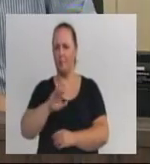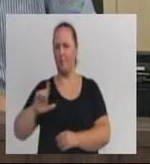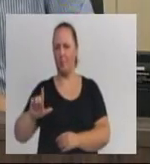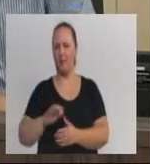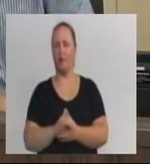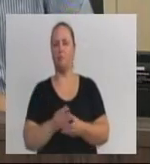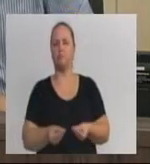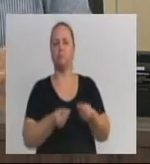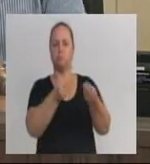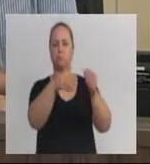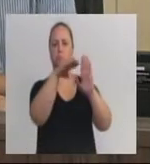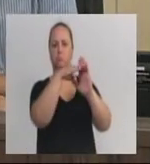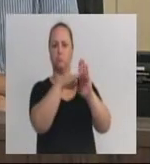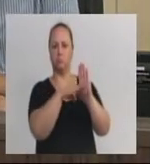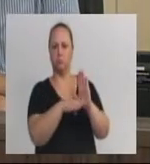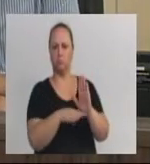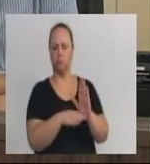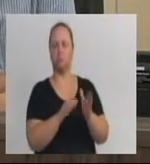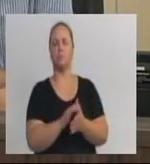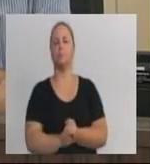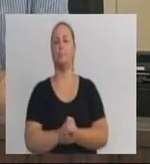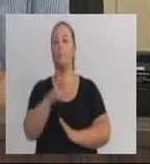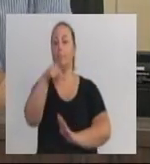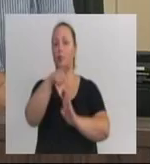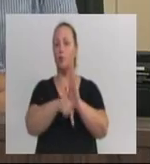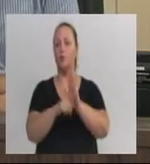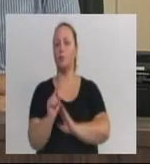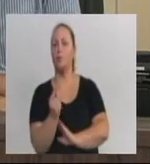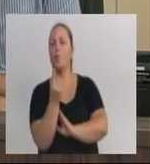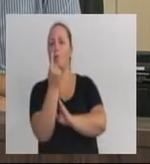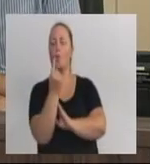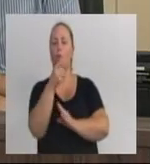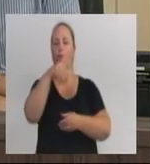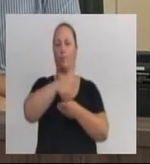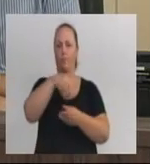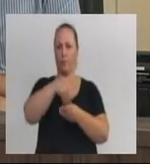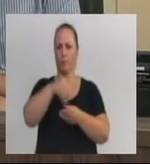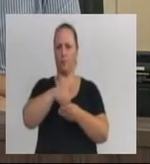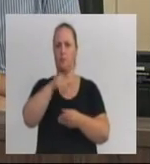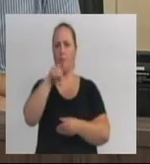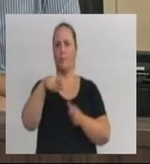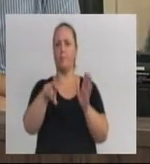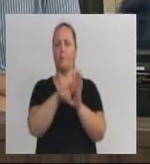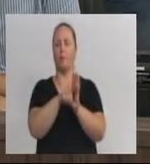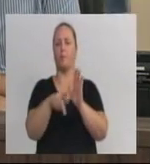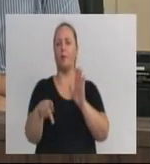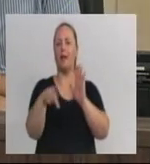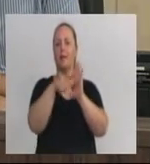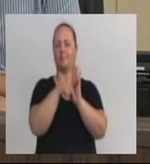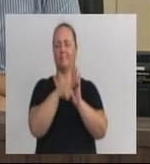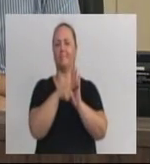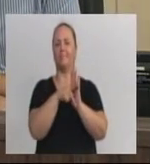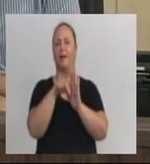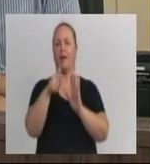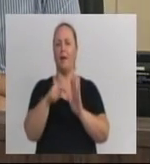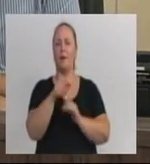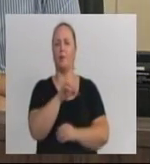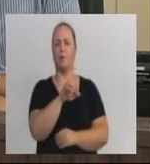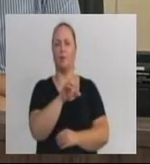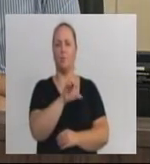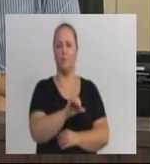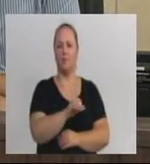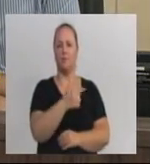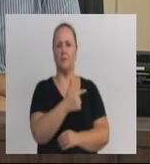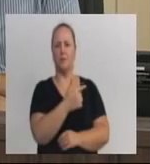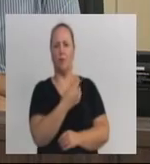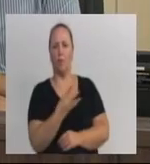dia. Projetos, em única discussão e votação, o seguinte projeto de lei. Projeto de decreto legislativo 921, 922, 923, 924,